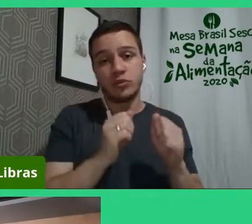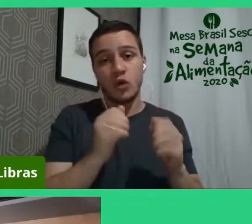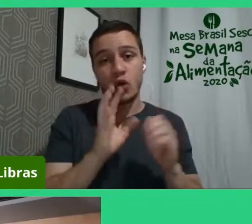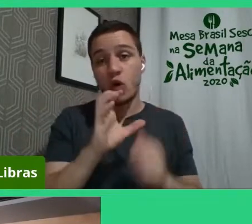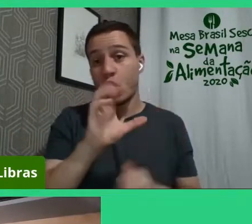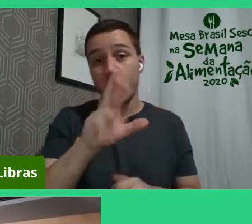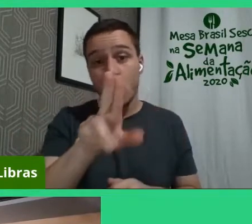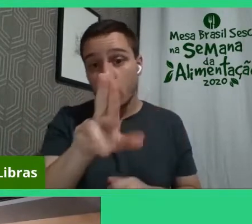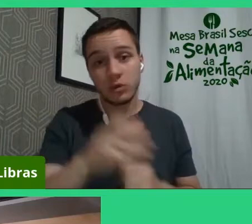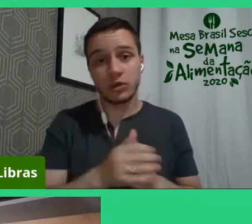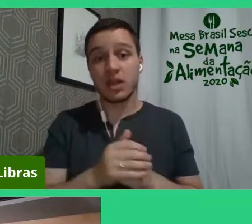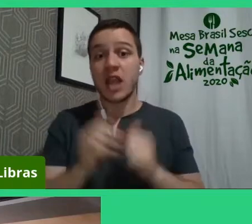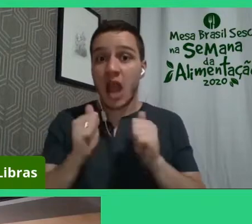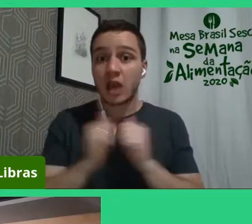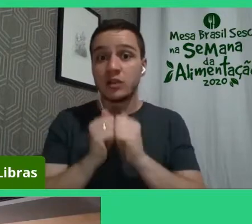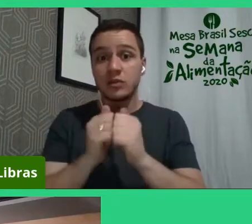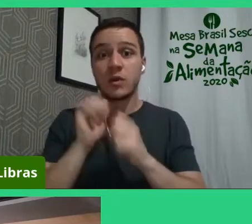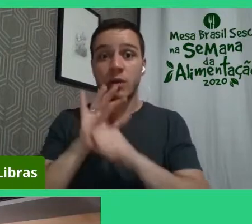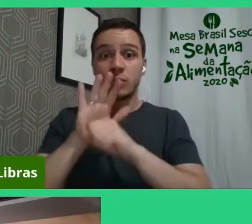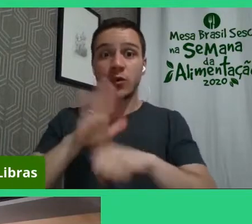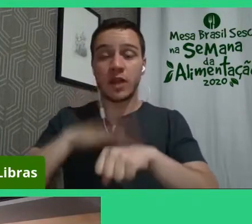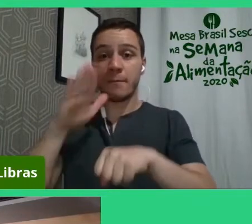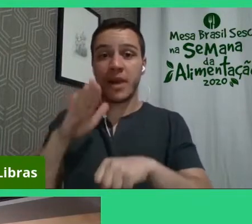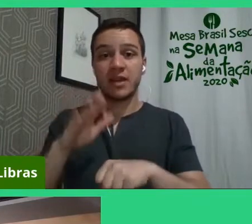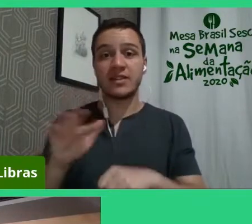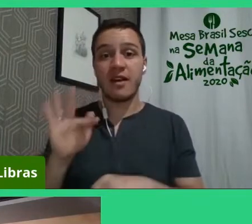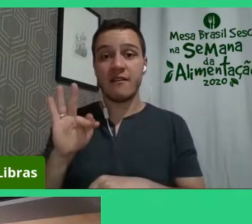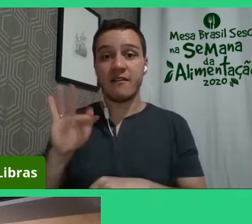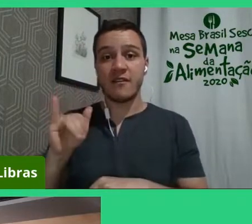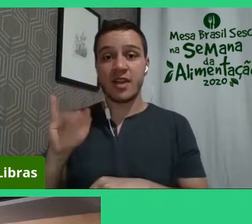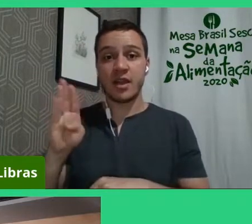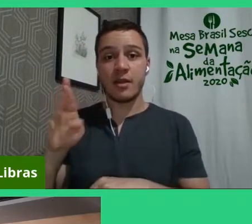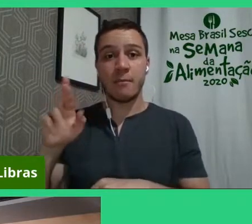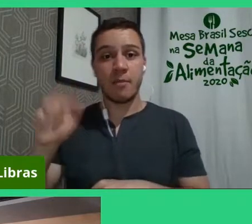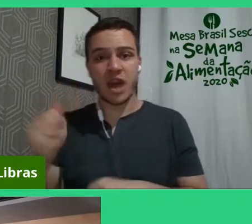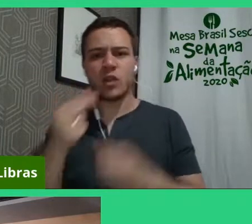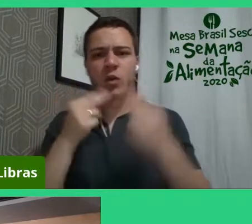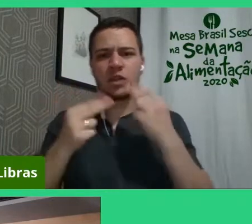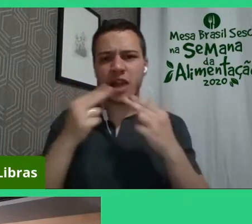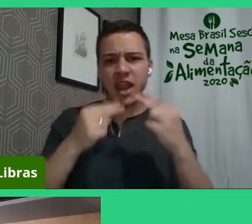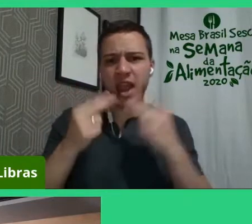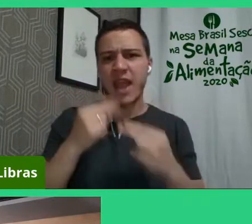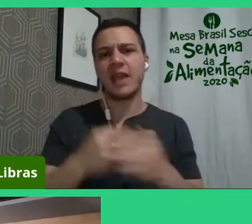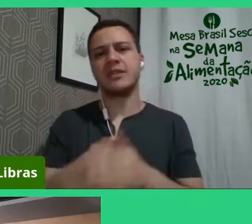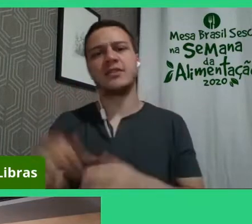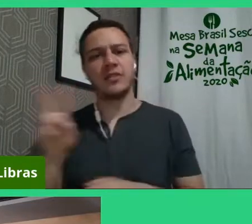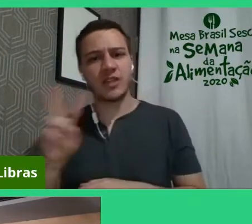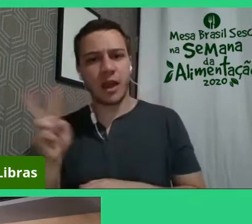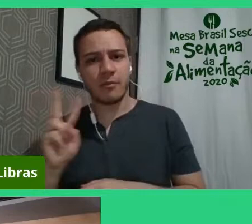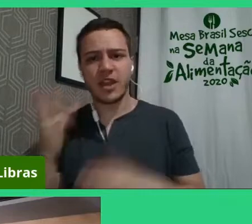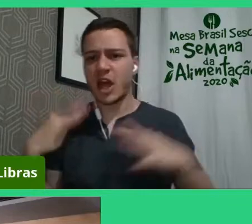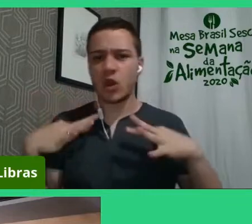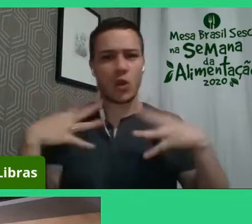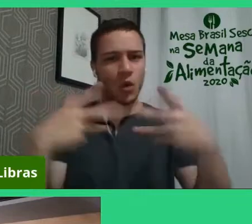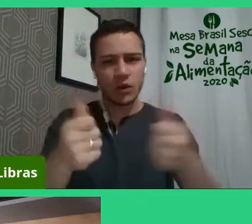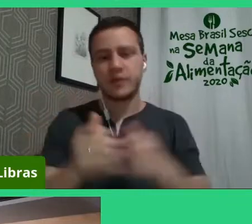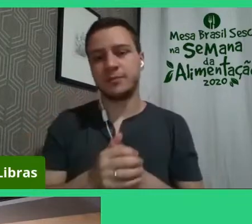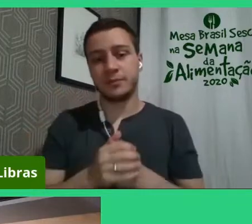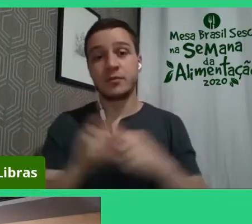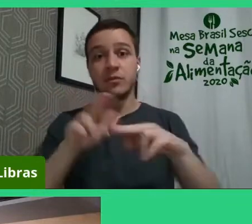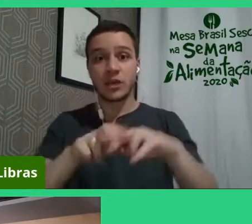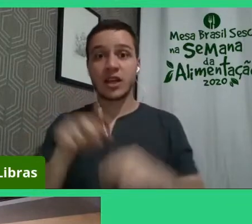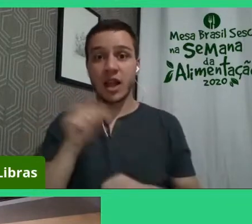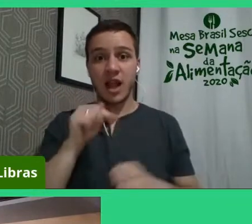dessa janta de fibras, nutrientes, né, como vitaminas e minerais, tá? Então, essas almôndegas vocês podem